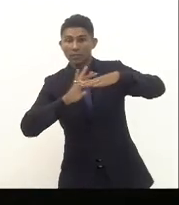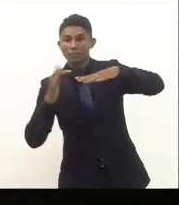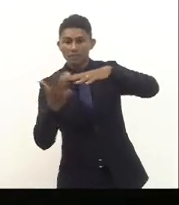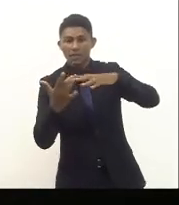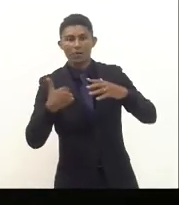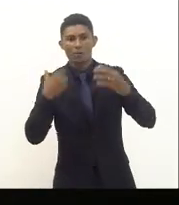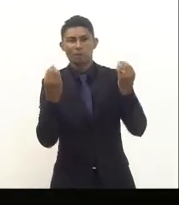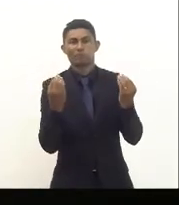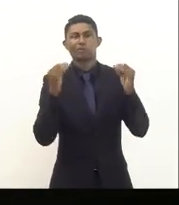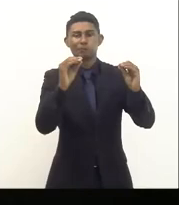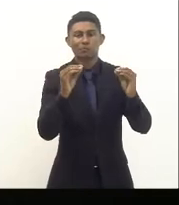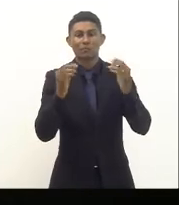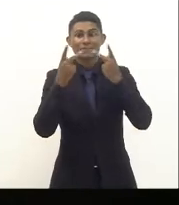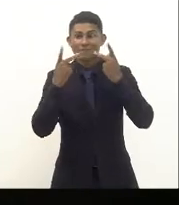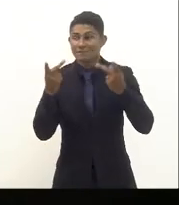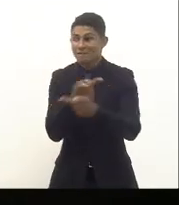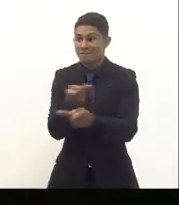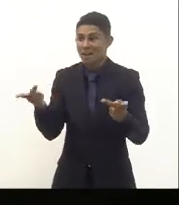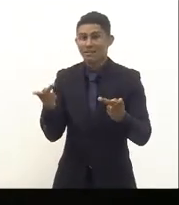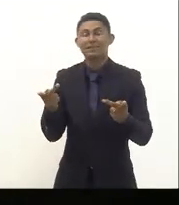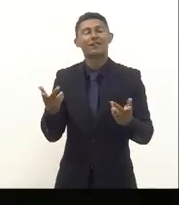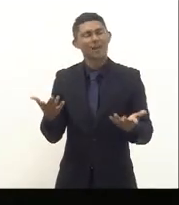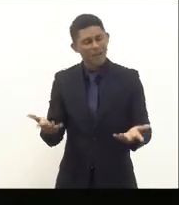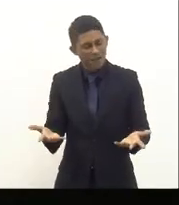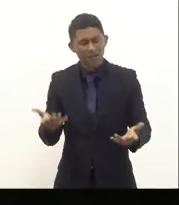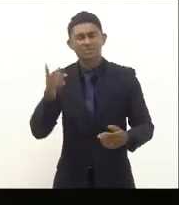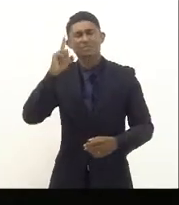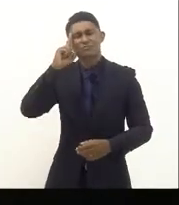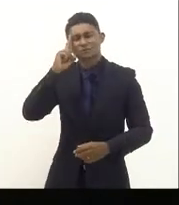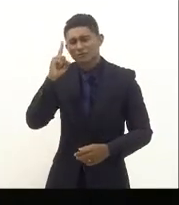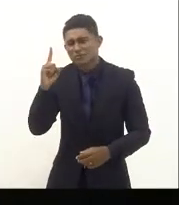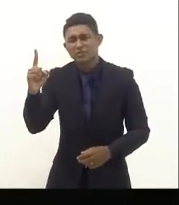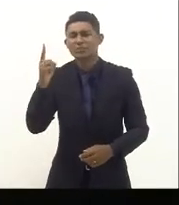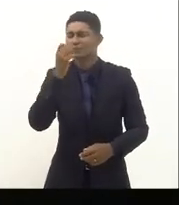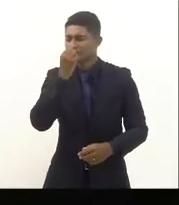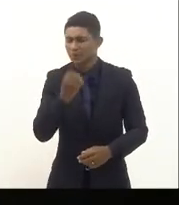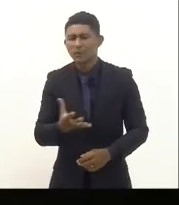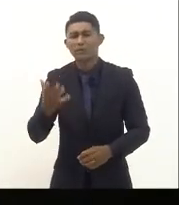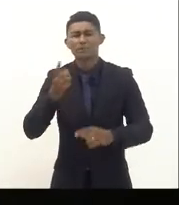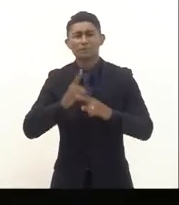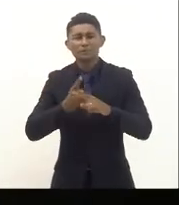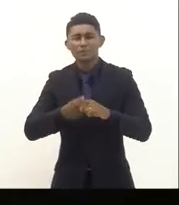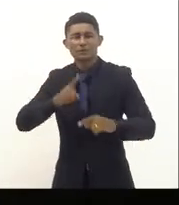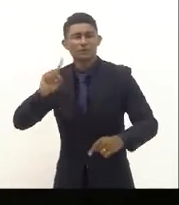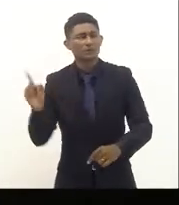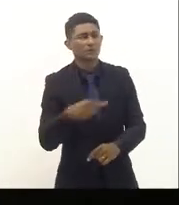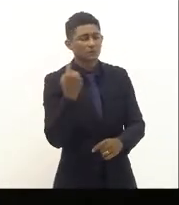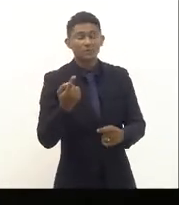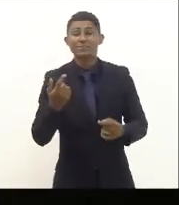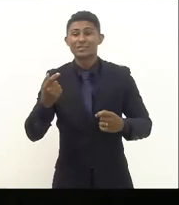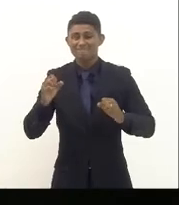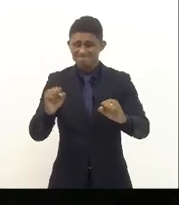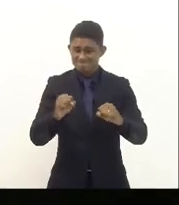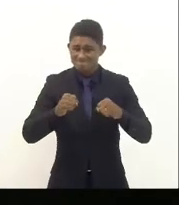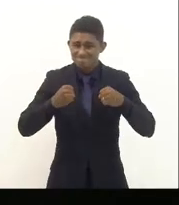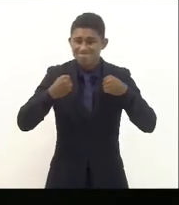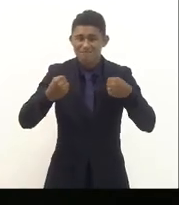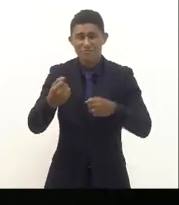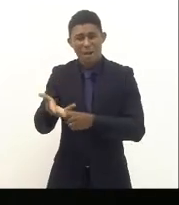que foi realmente um dia de uma peregrinação né os dias de muita correria